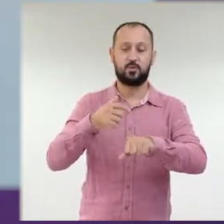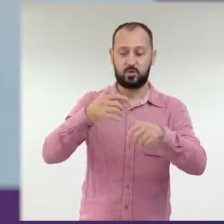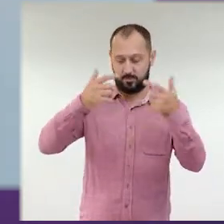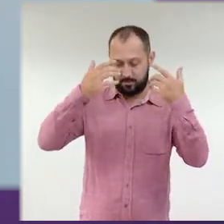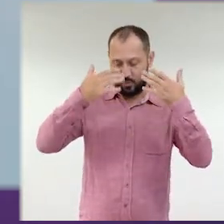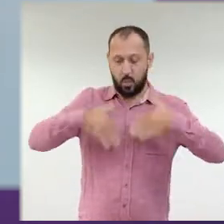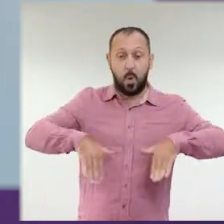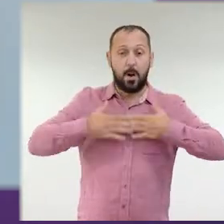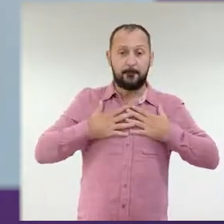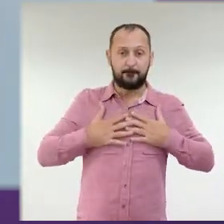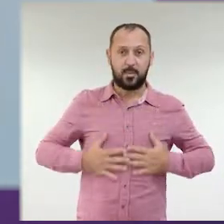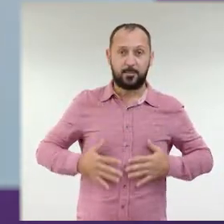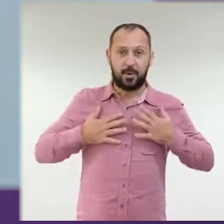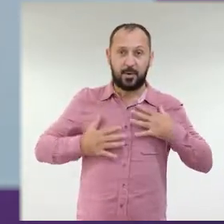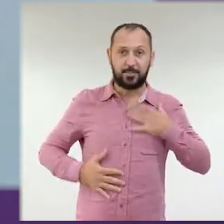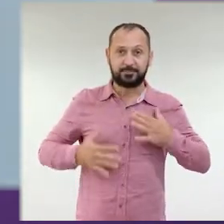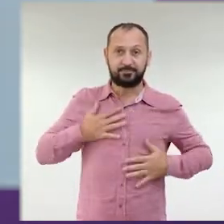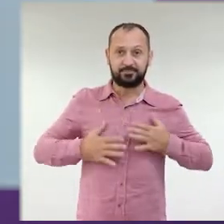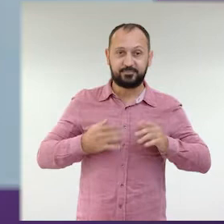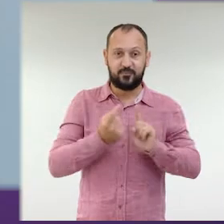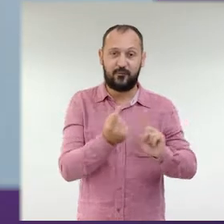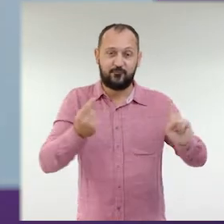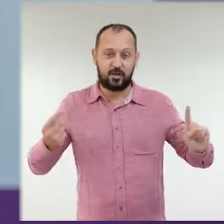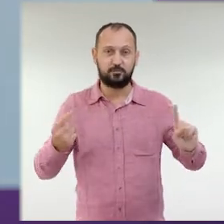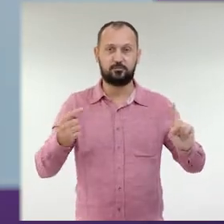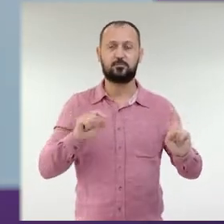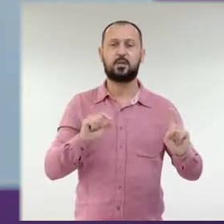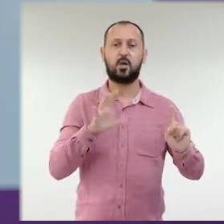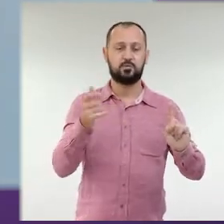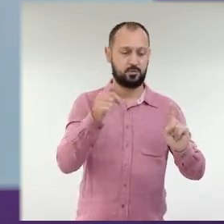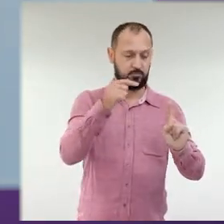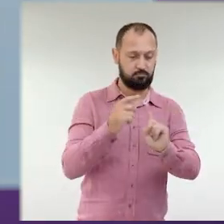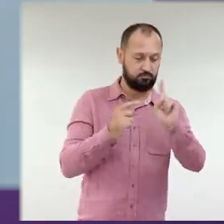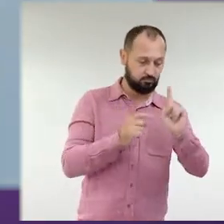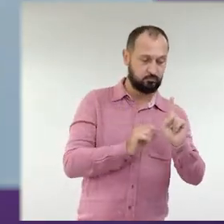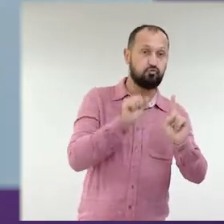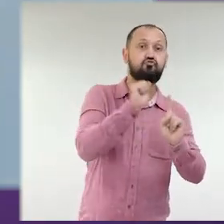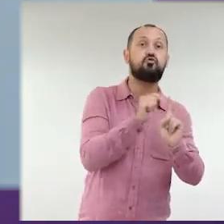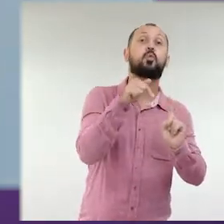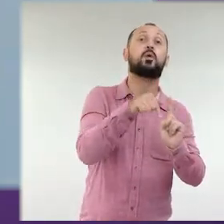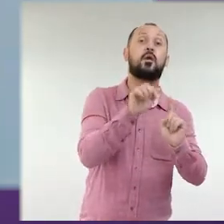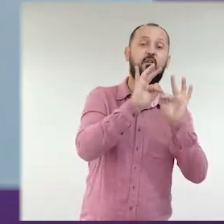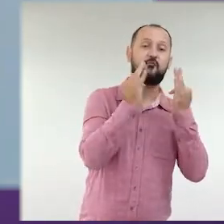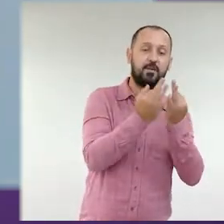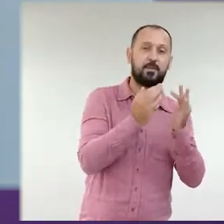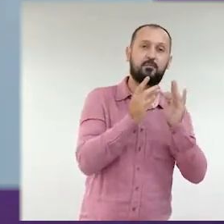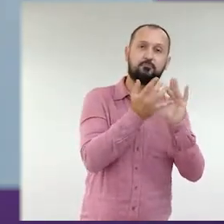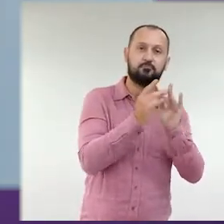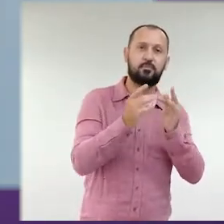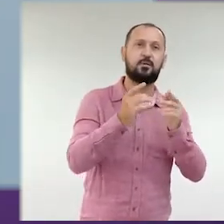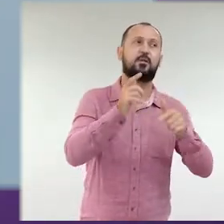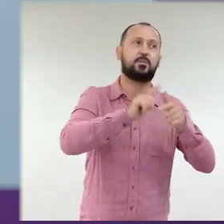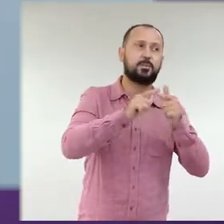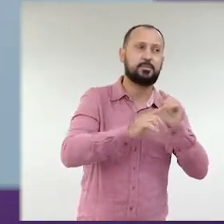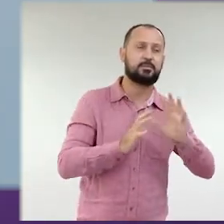físico, o que aconteceu? Essa família ela teve que conviver. E a convivência ela gera conflitos. E esses conflitos, se